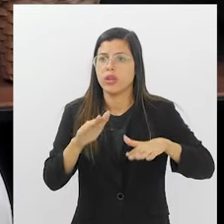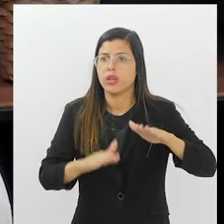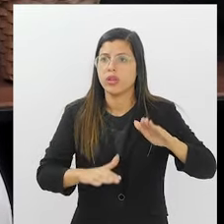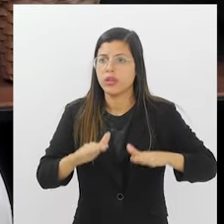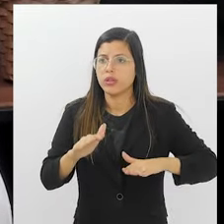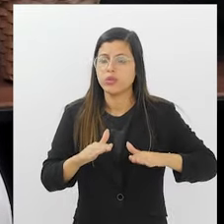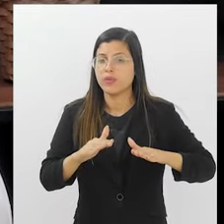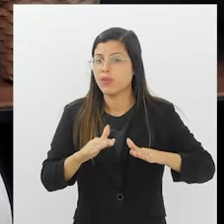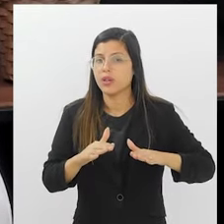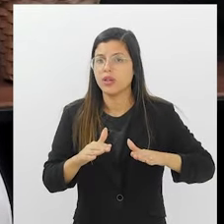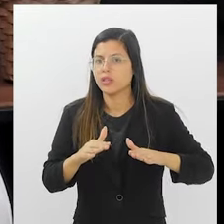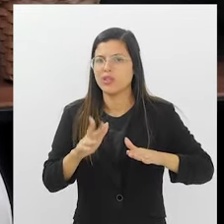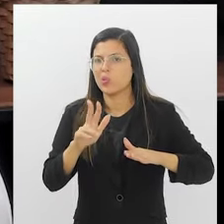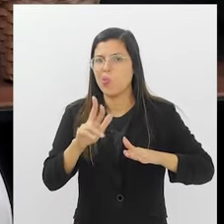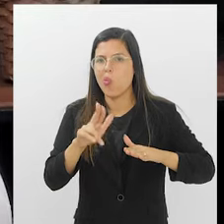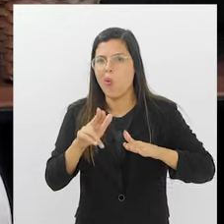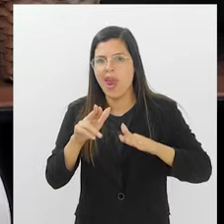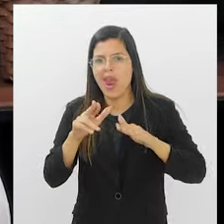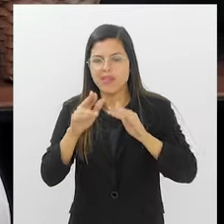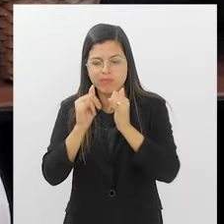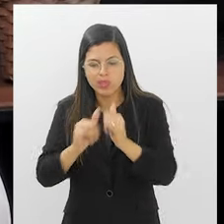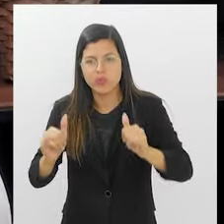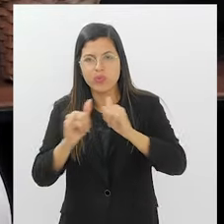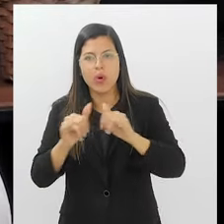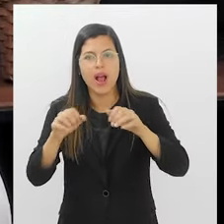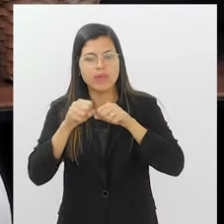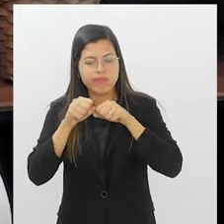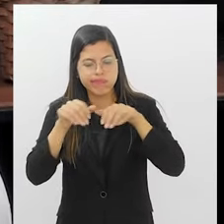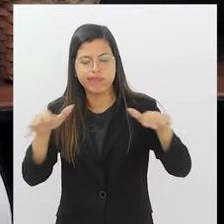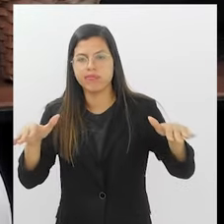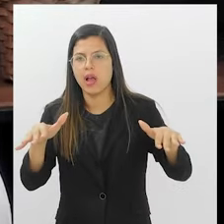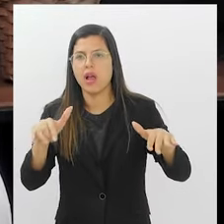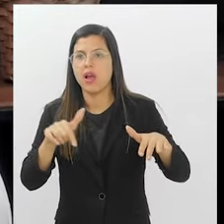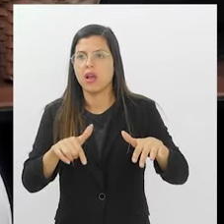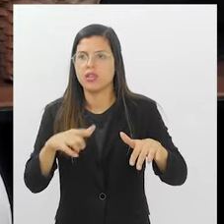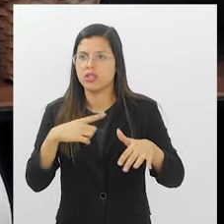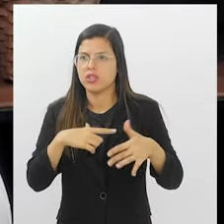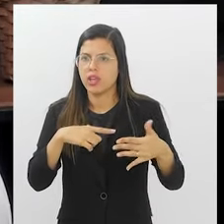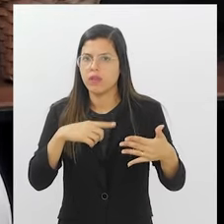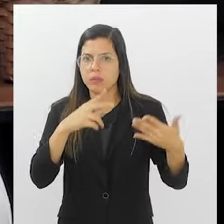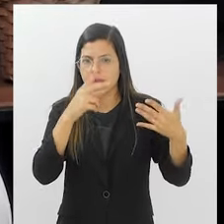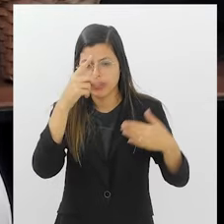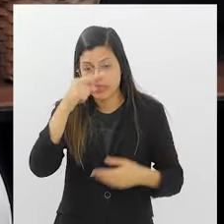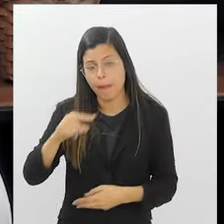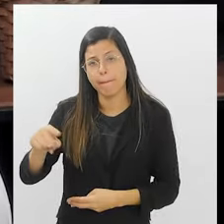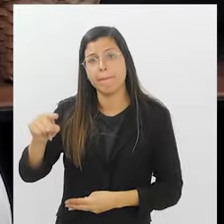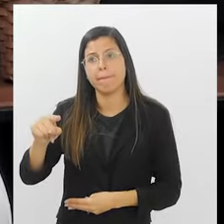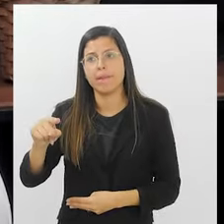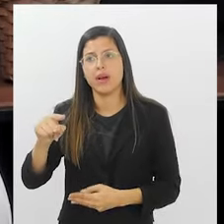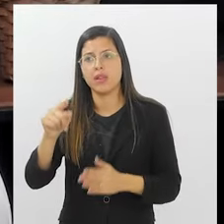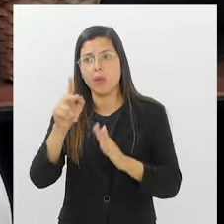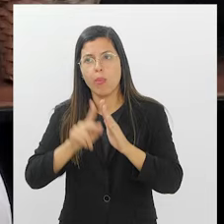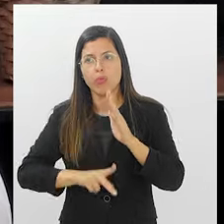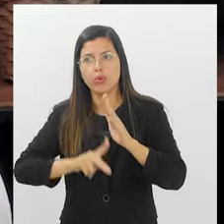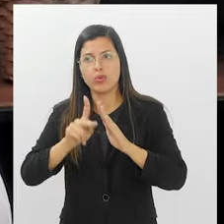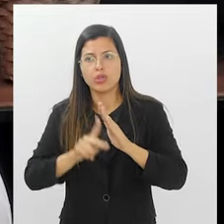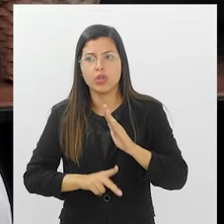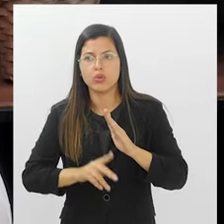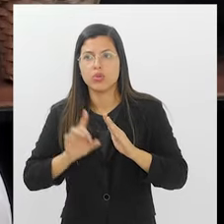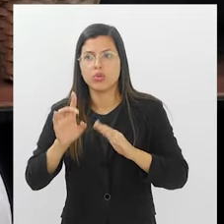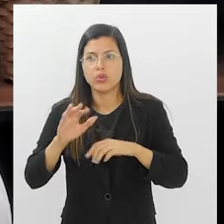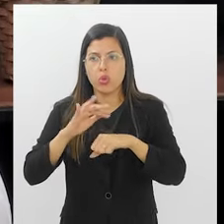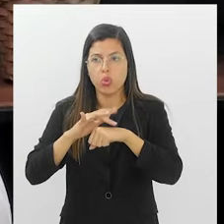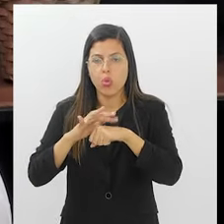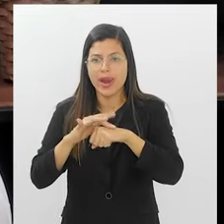que muitas vezes não são nem divulgados, como aqui tivemos uma semana dedicada a projetos